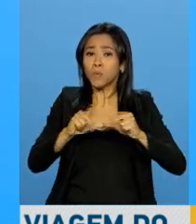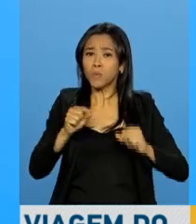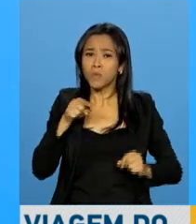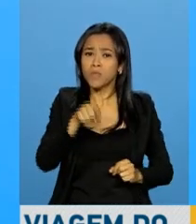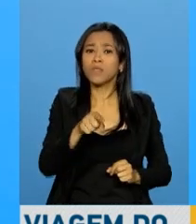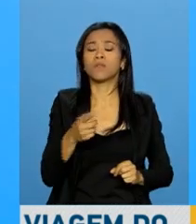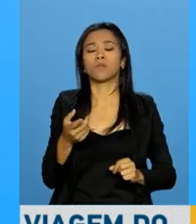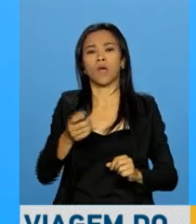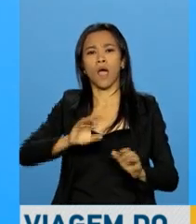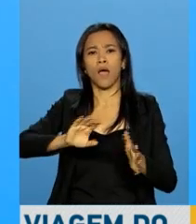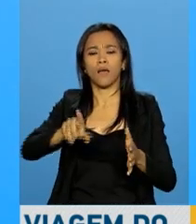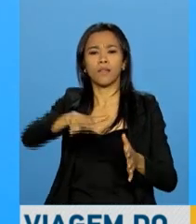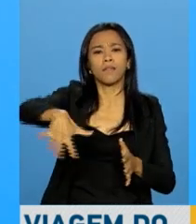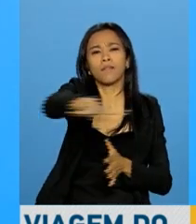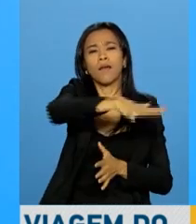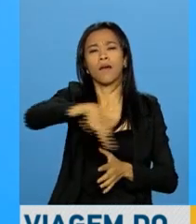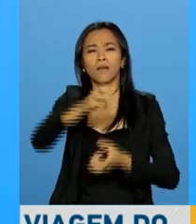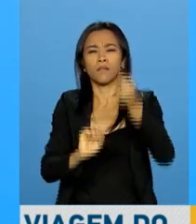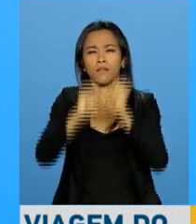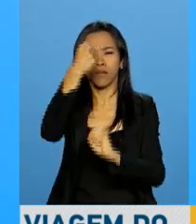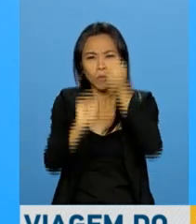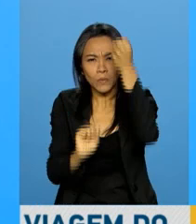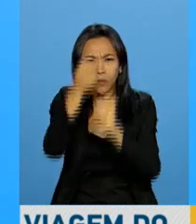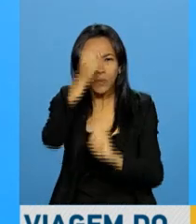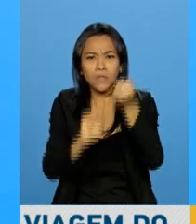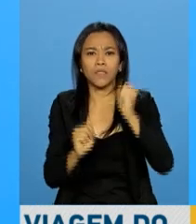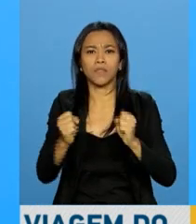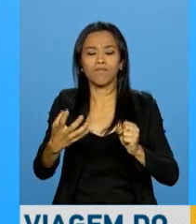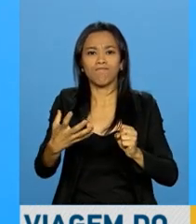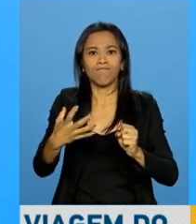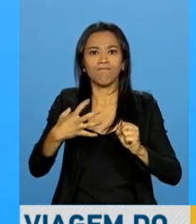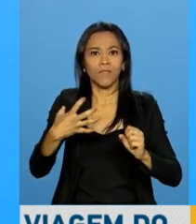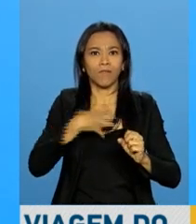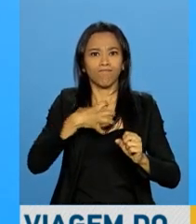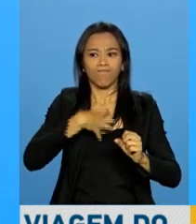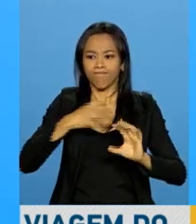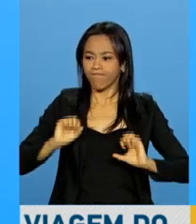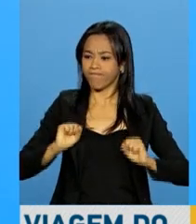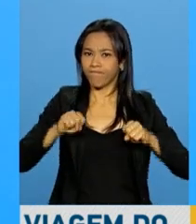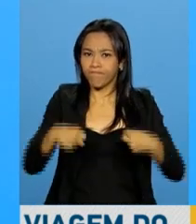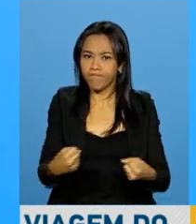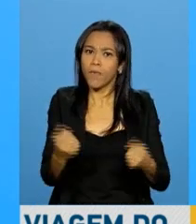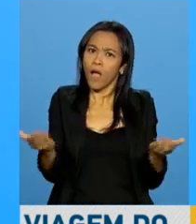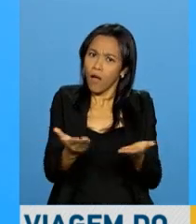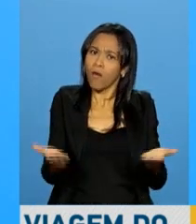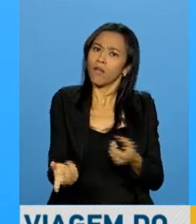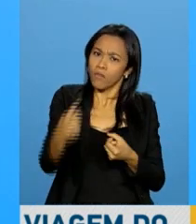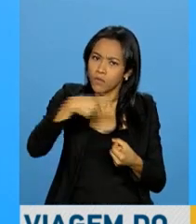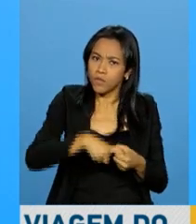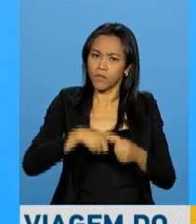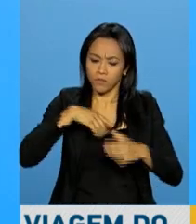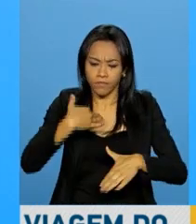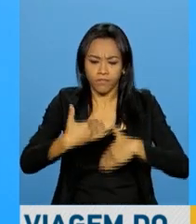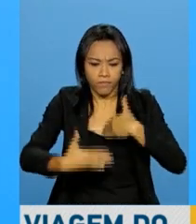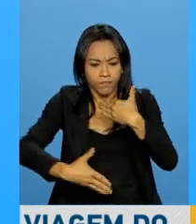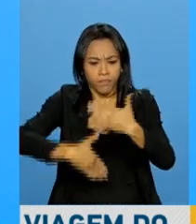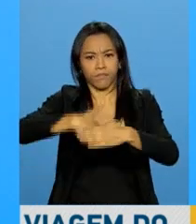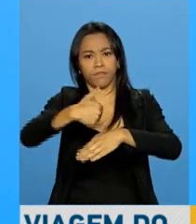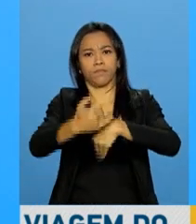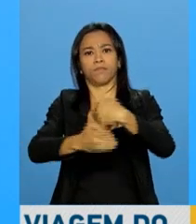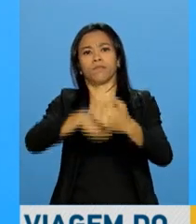industrial dê sinais de retomada. O crescimento está voltando e, com